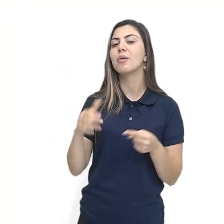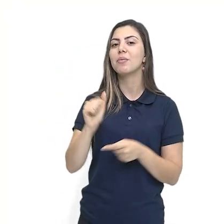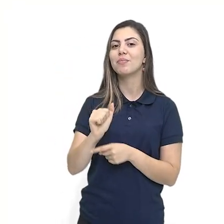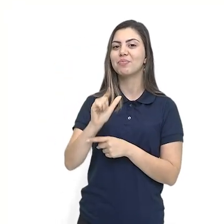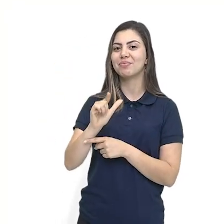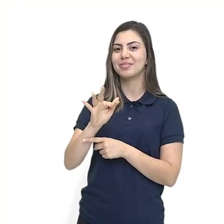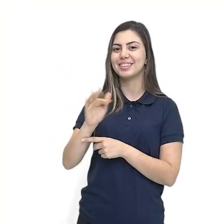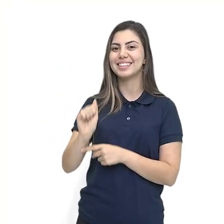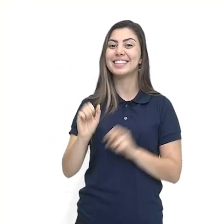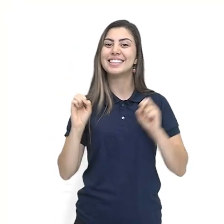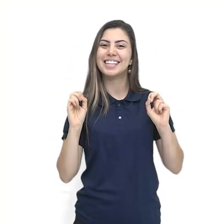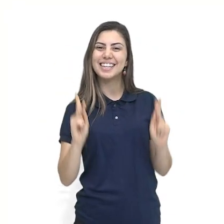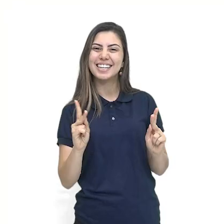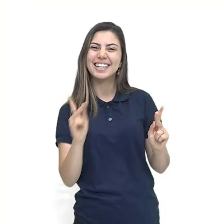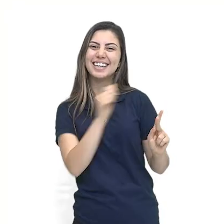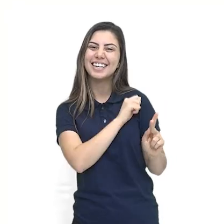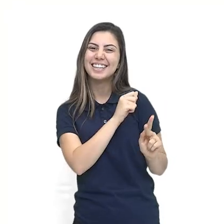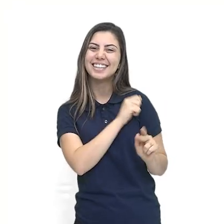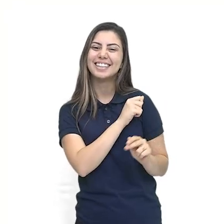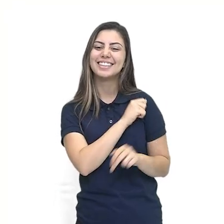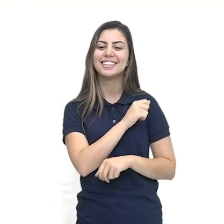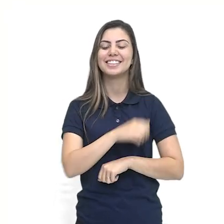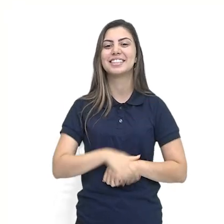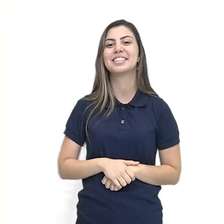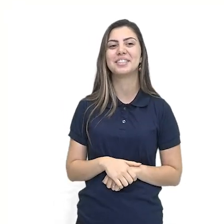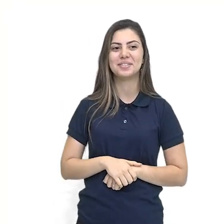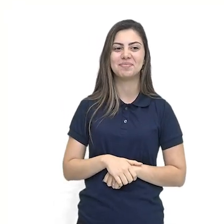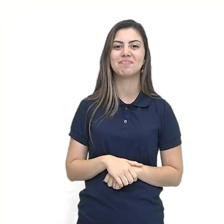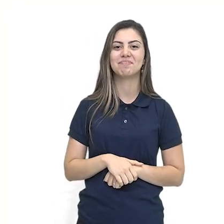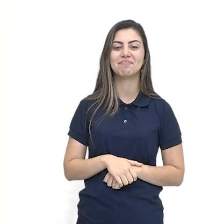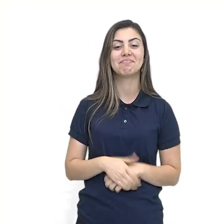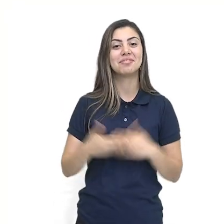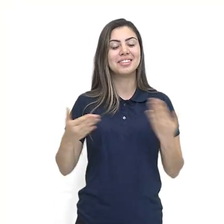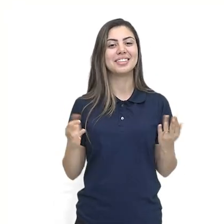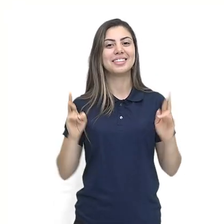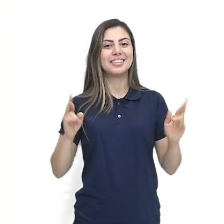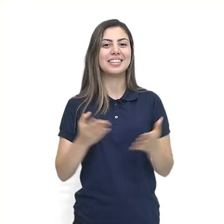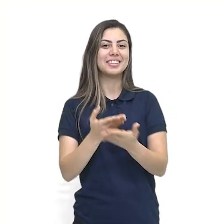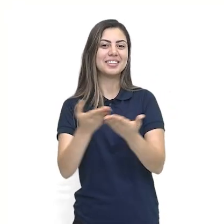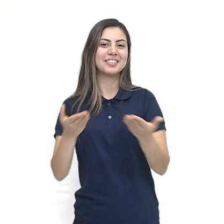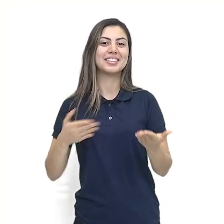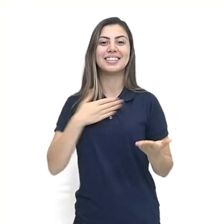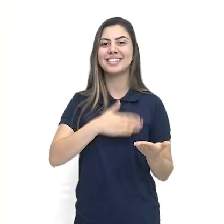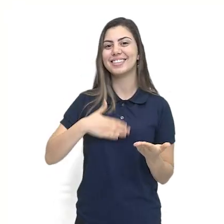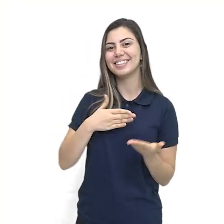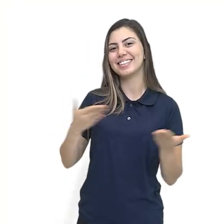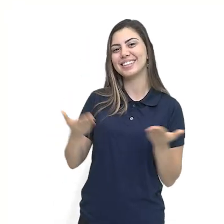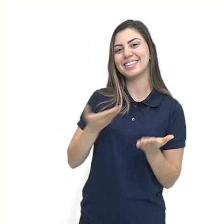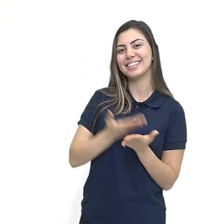alfa. Beleza, meu povo? Então, espero que vocês tenham